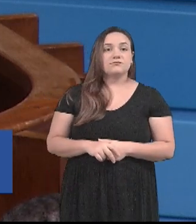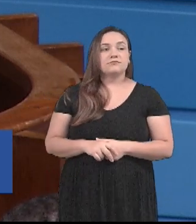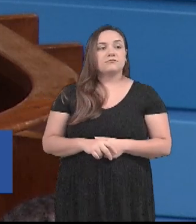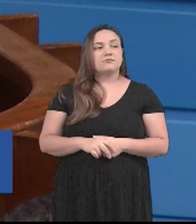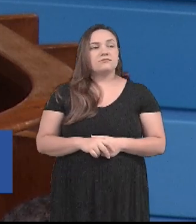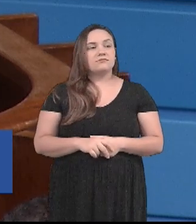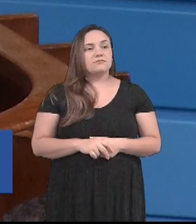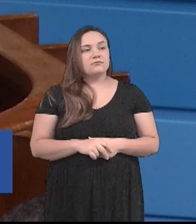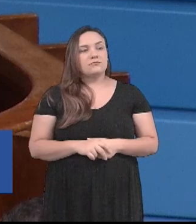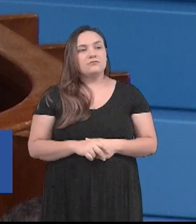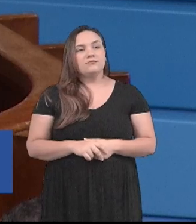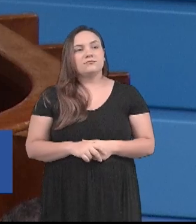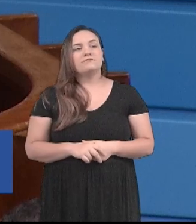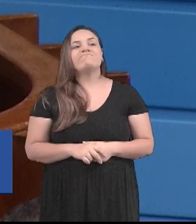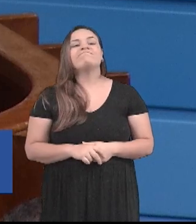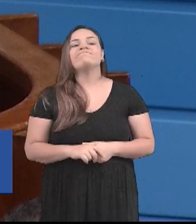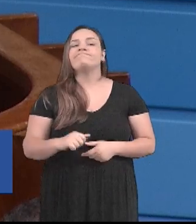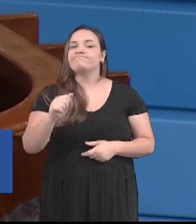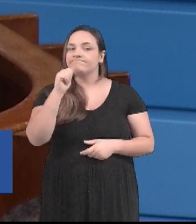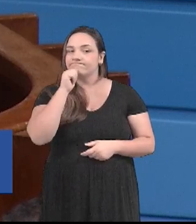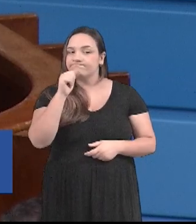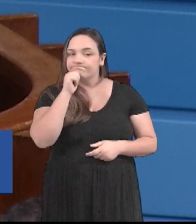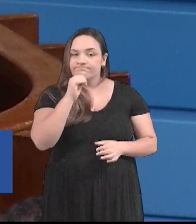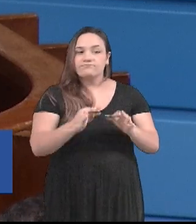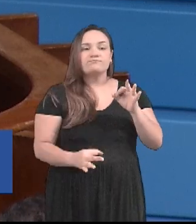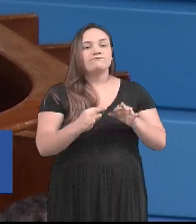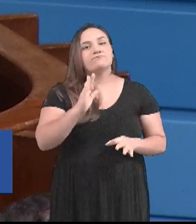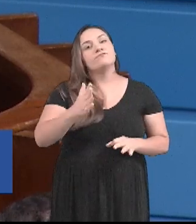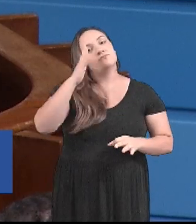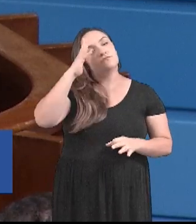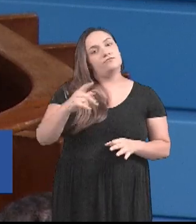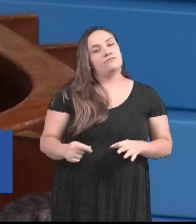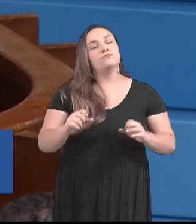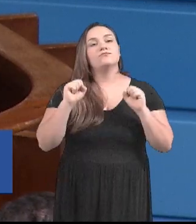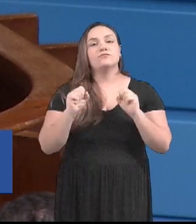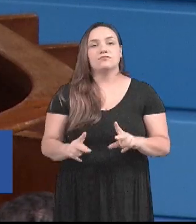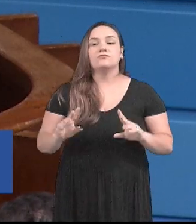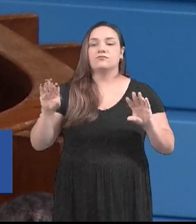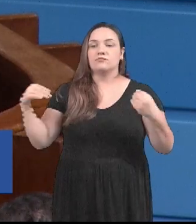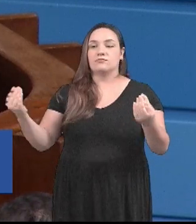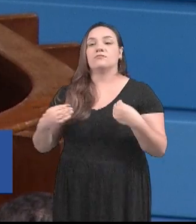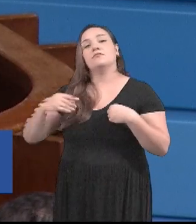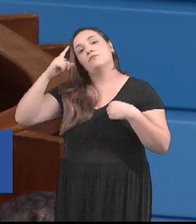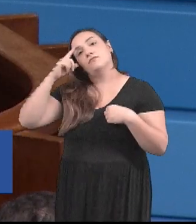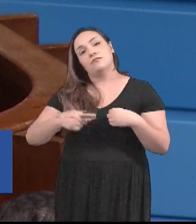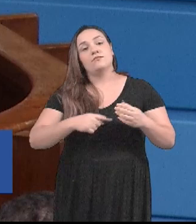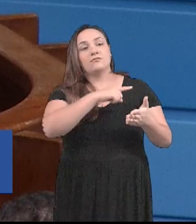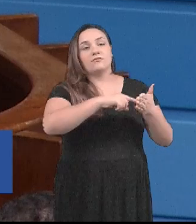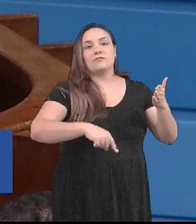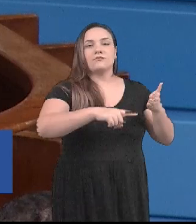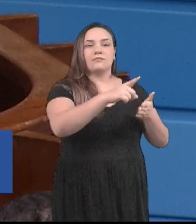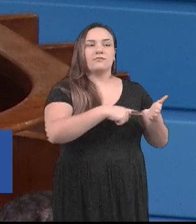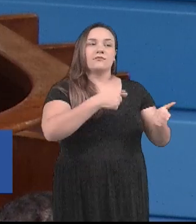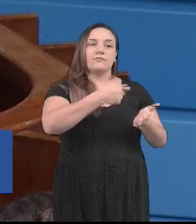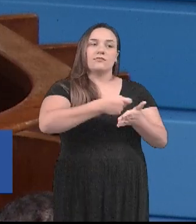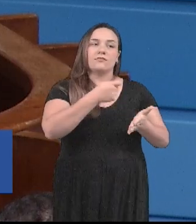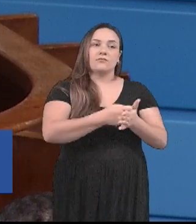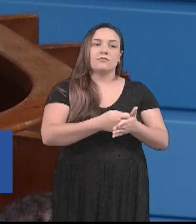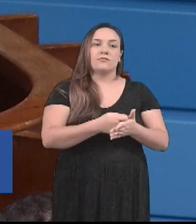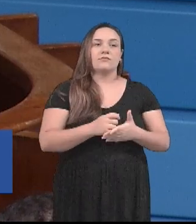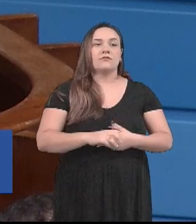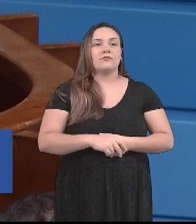que, mesmo tendo transitado em julgado, o excelentíssimo senhor desembargador suspendeu com